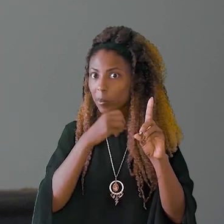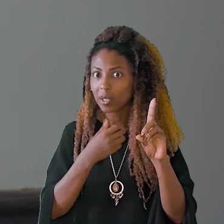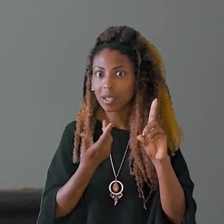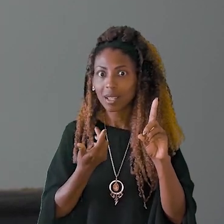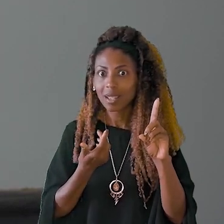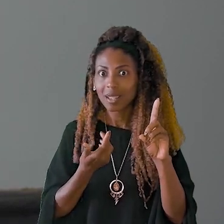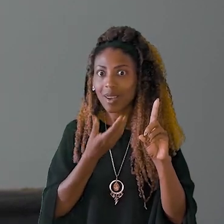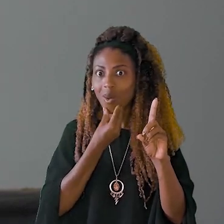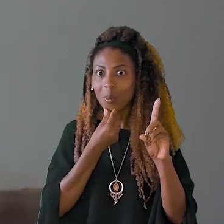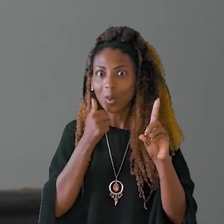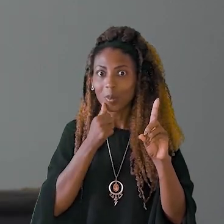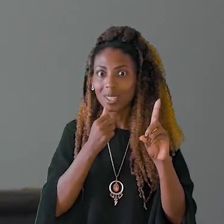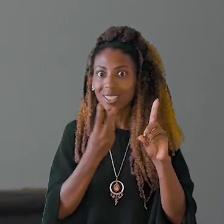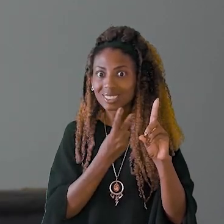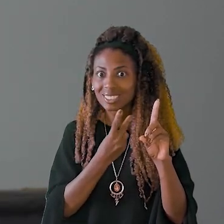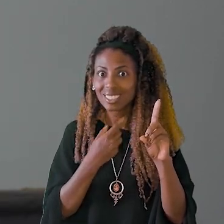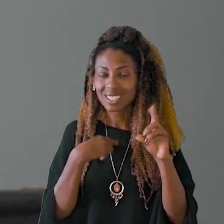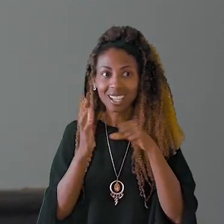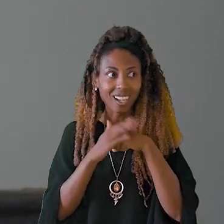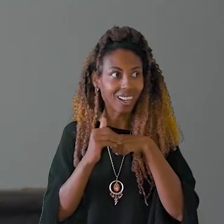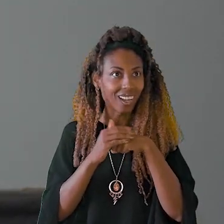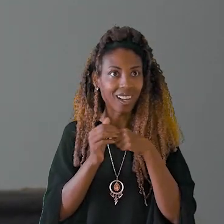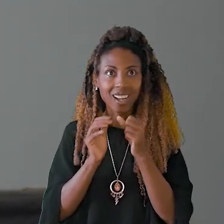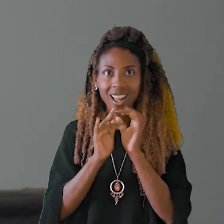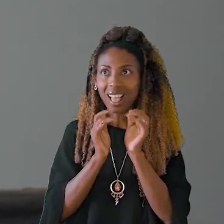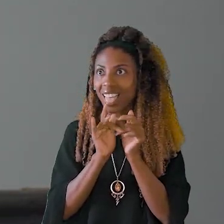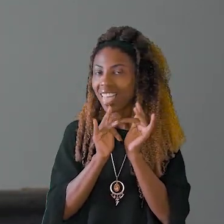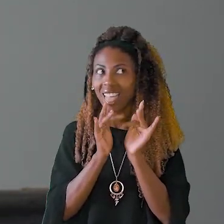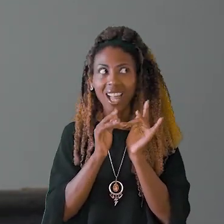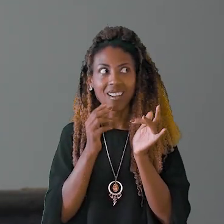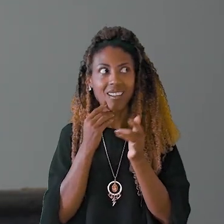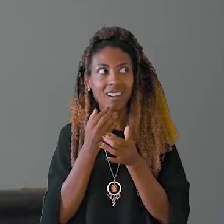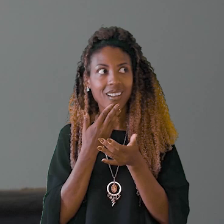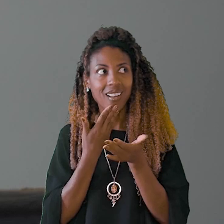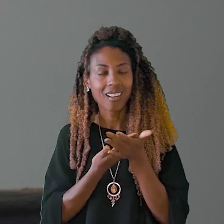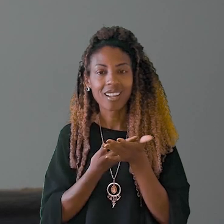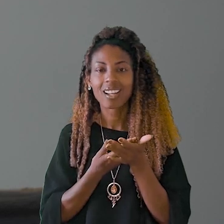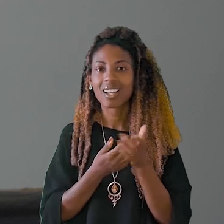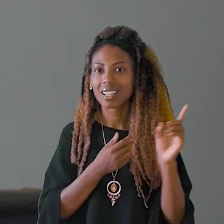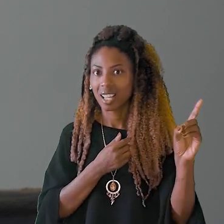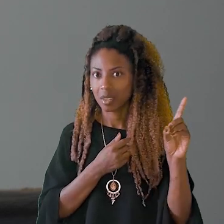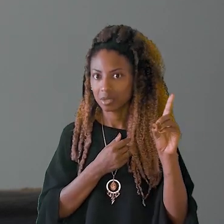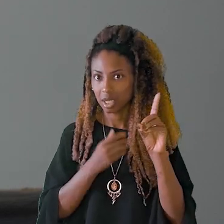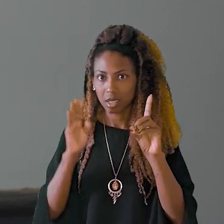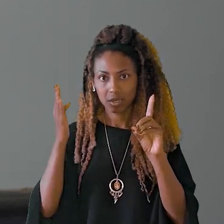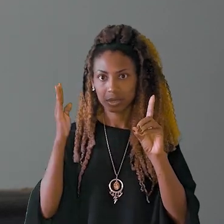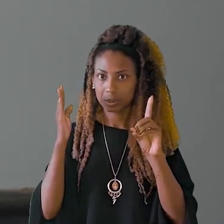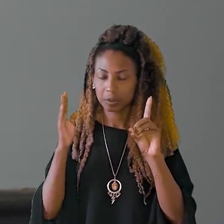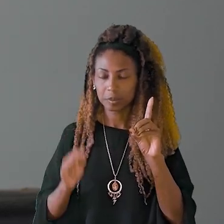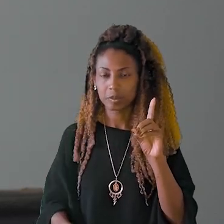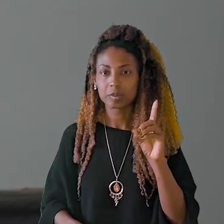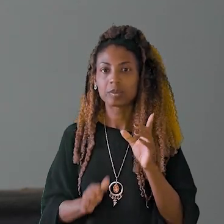se feliz, trocando afeto. E eu aqui, tipo, como assim? E aí ela veio até a mim, né? Voltando pra esse lugar, ela veio até a